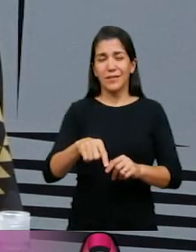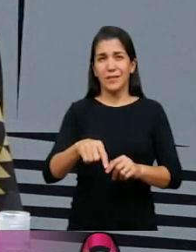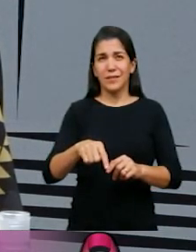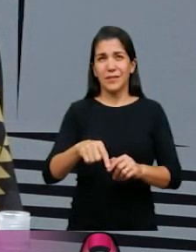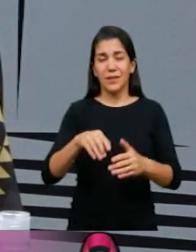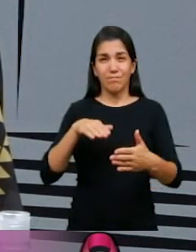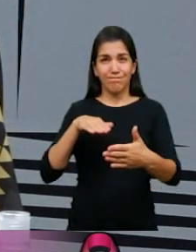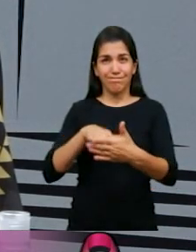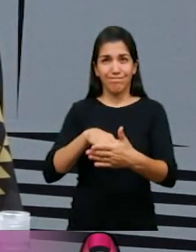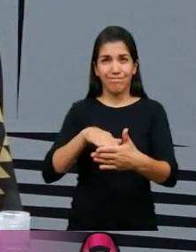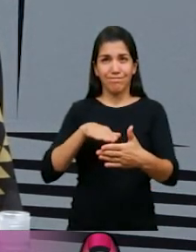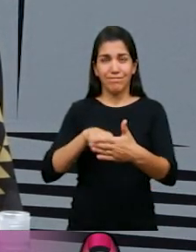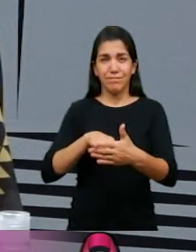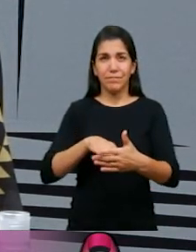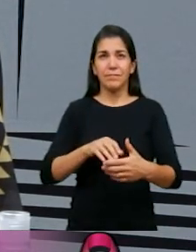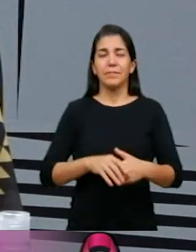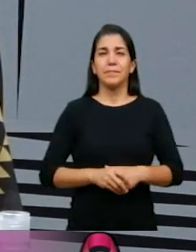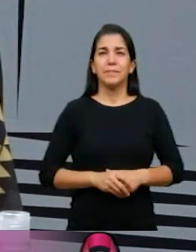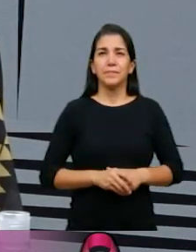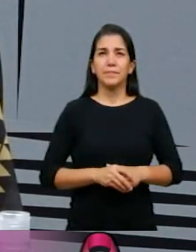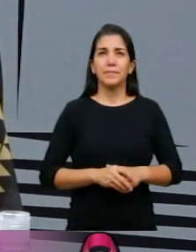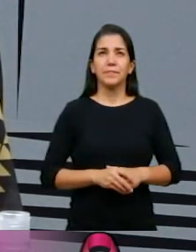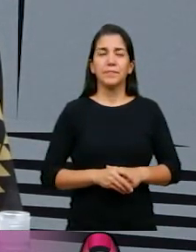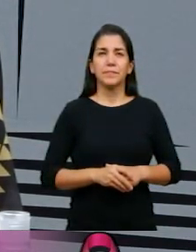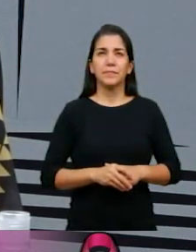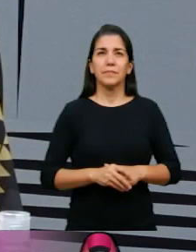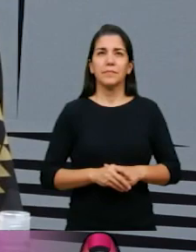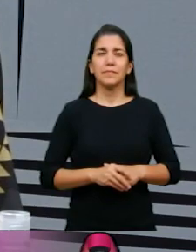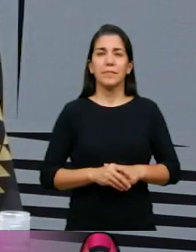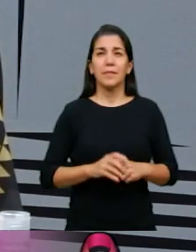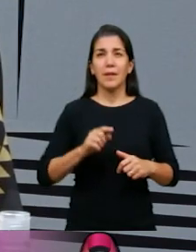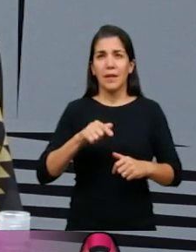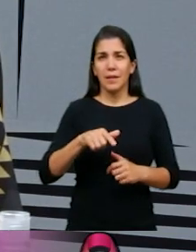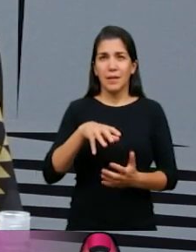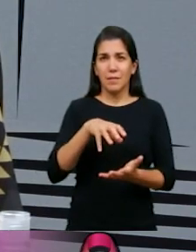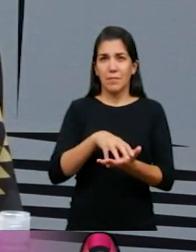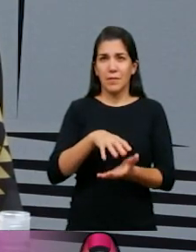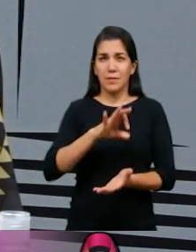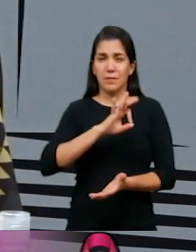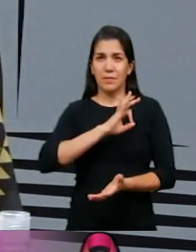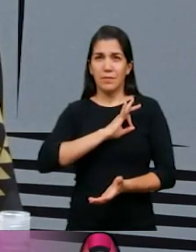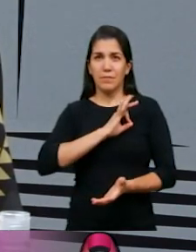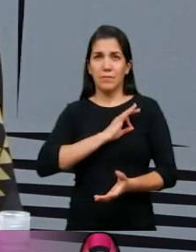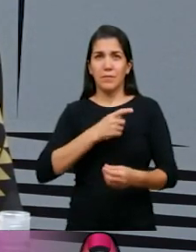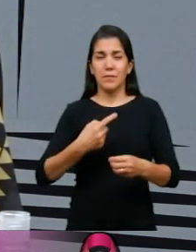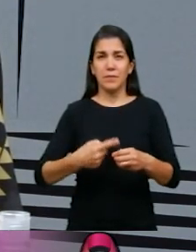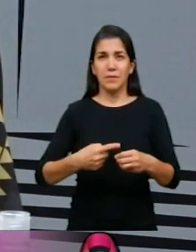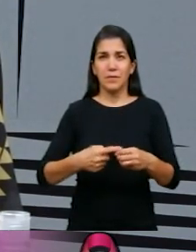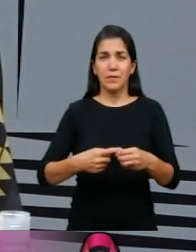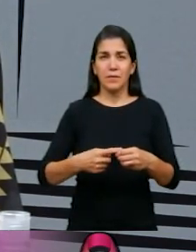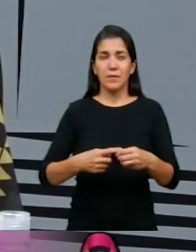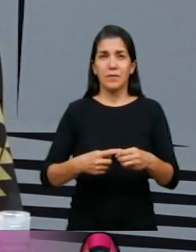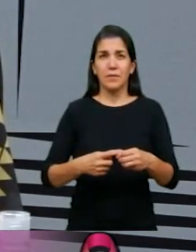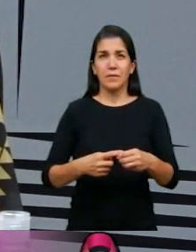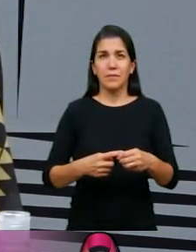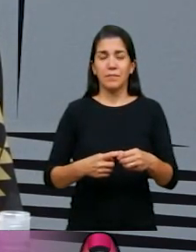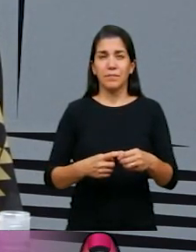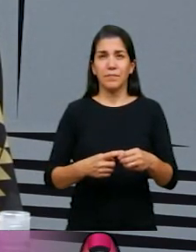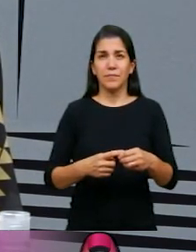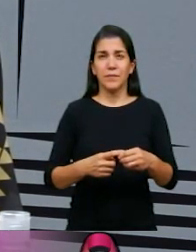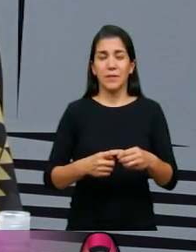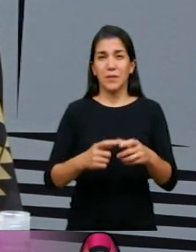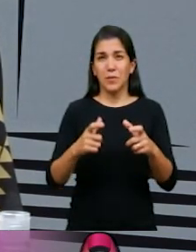impossibilitado um atendimento com a qualidade necessária. Considerando que a base da Guarda Municipal instalada no calçadão já não oferece